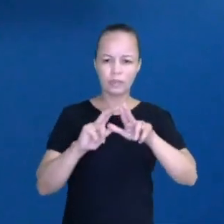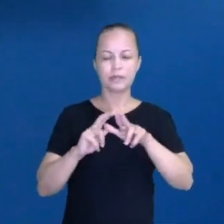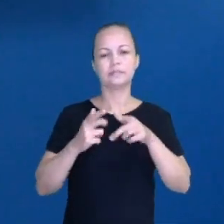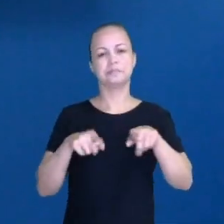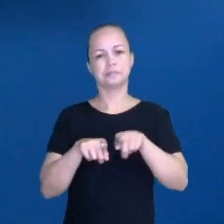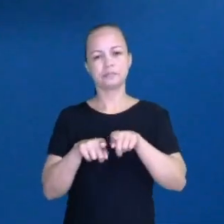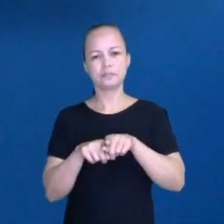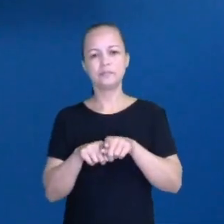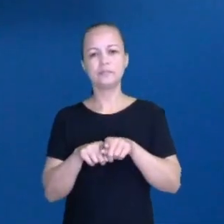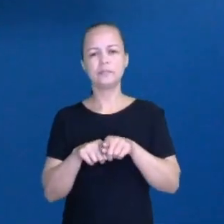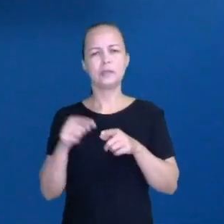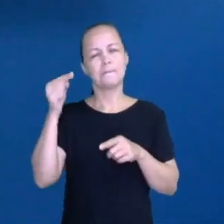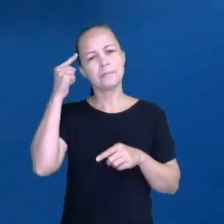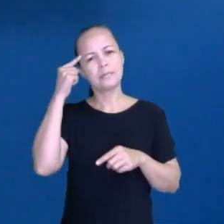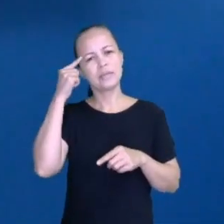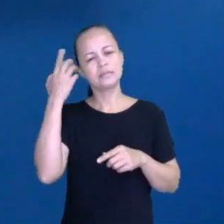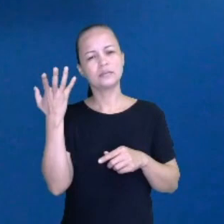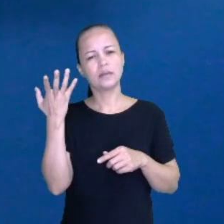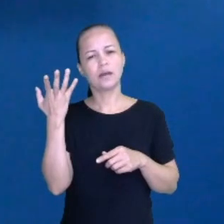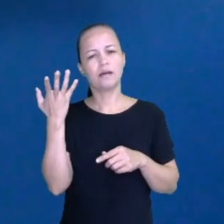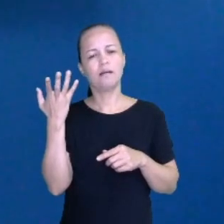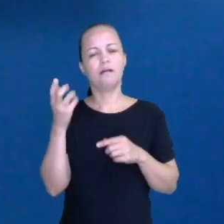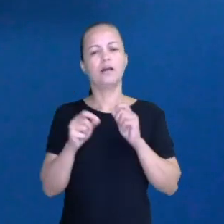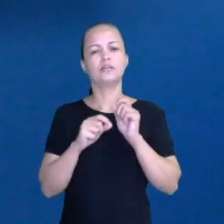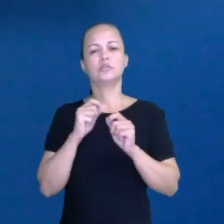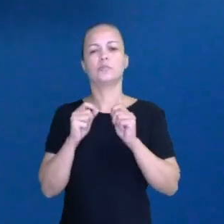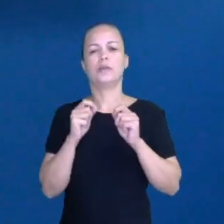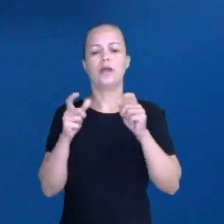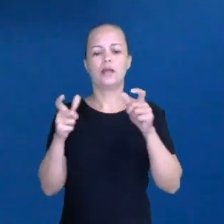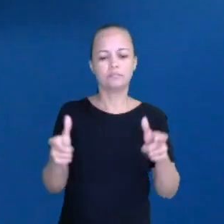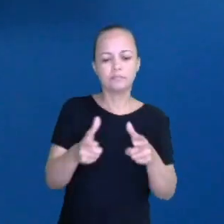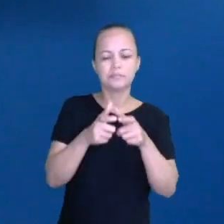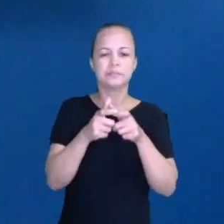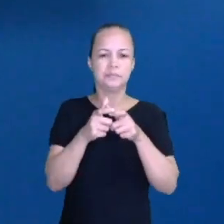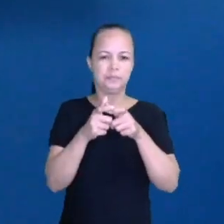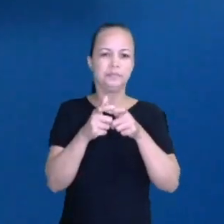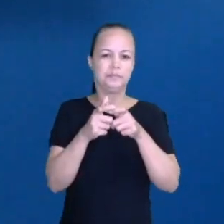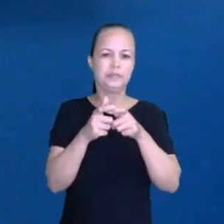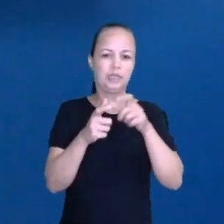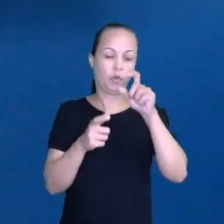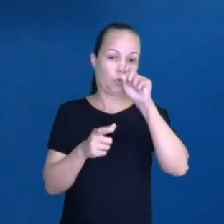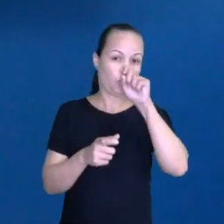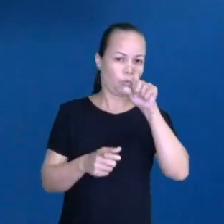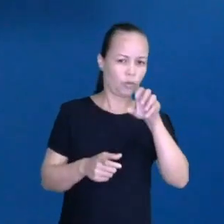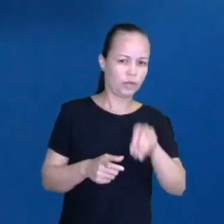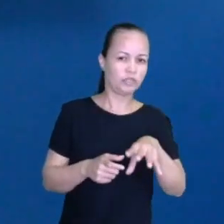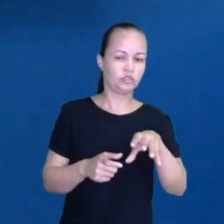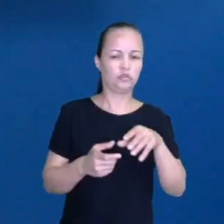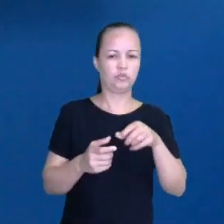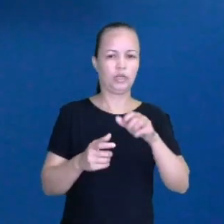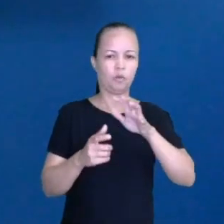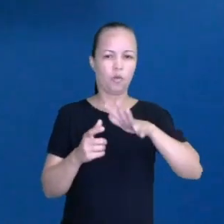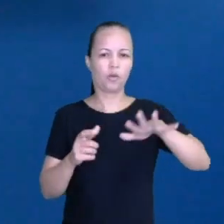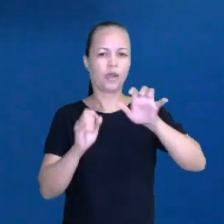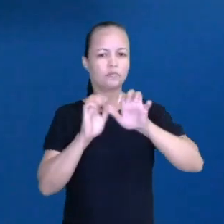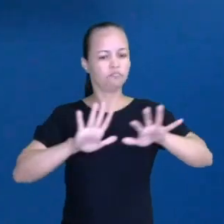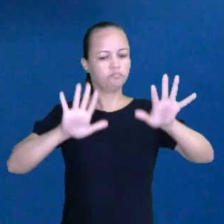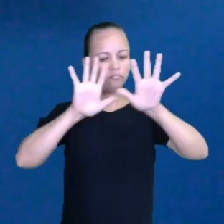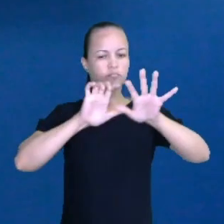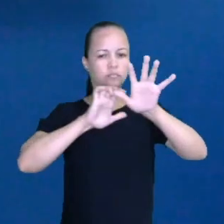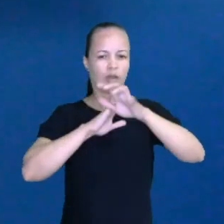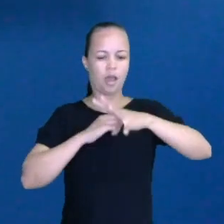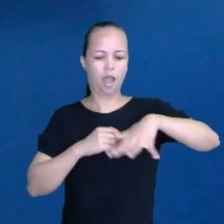pode simplesmente repensar seus atos para reduzir a quantidade de lixo que é colocado na atmosfera,